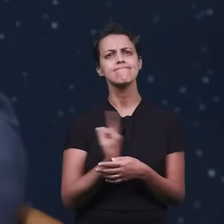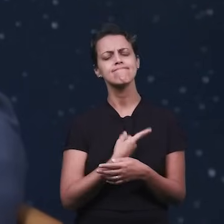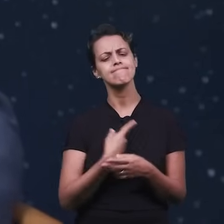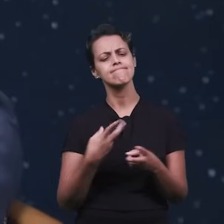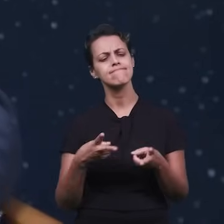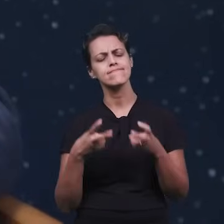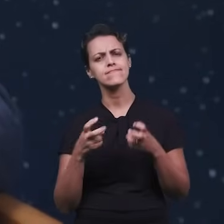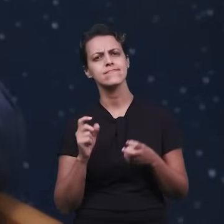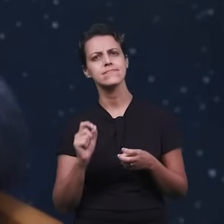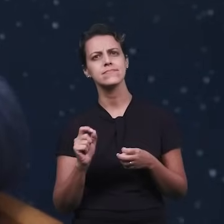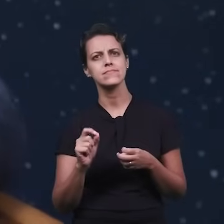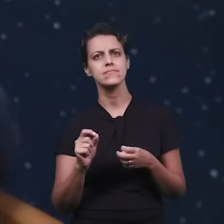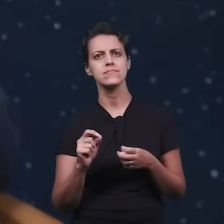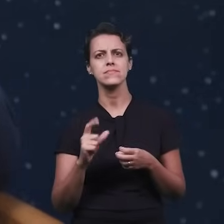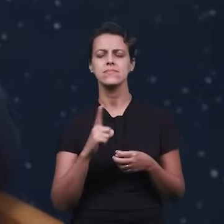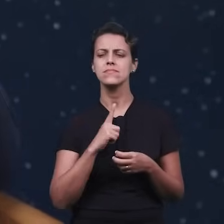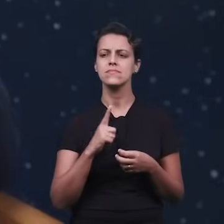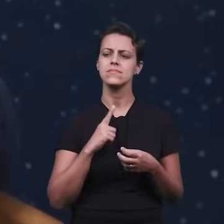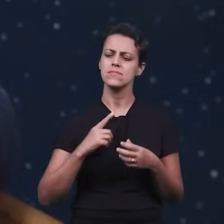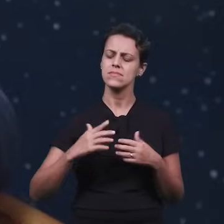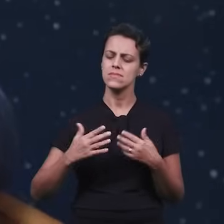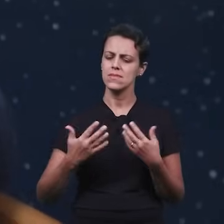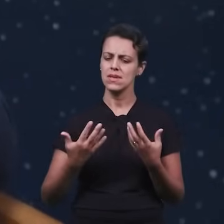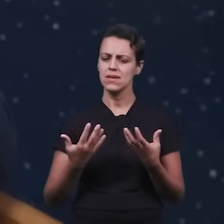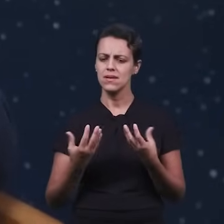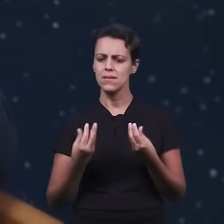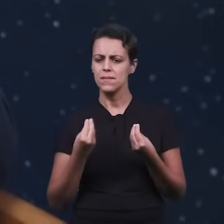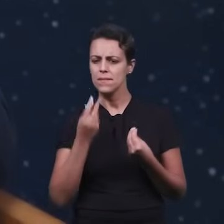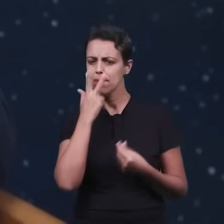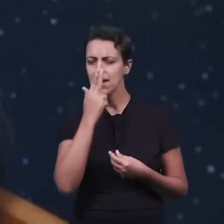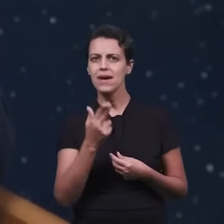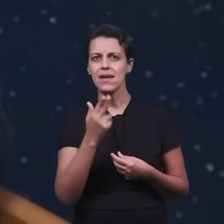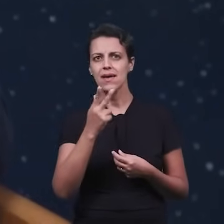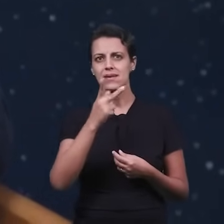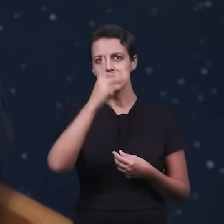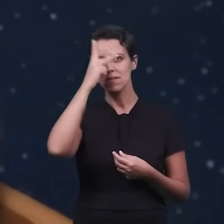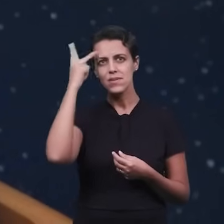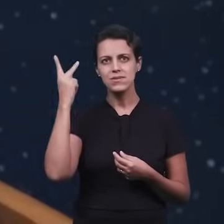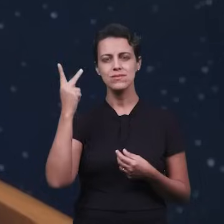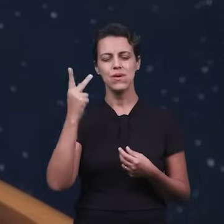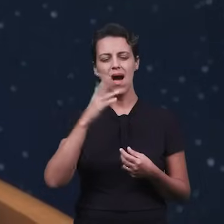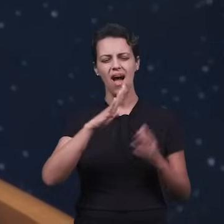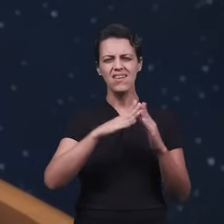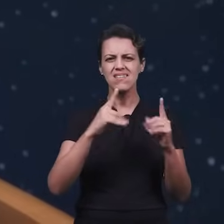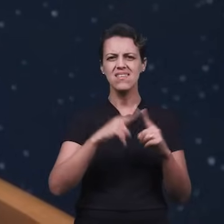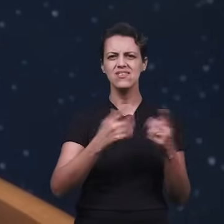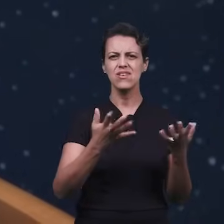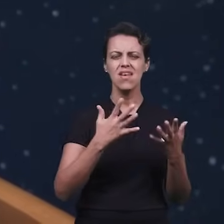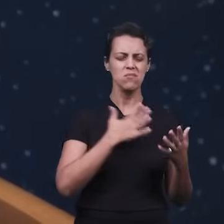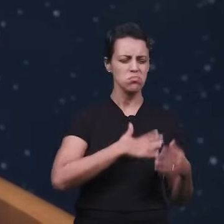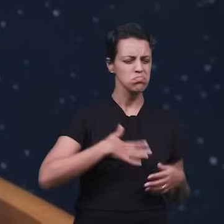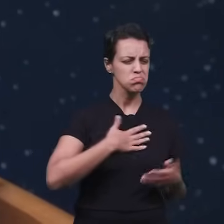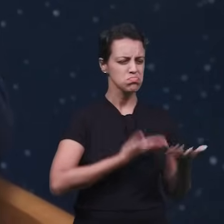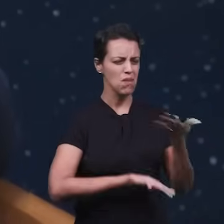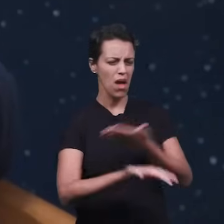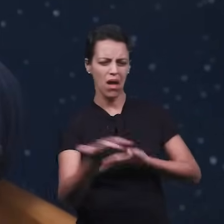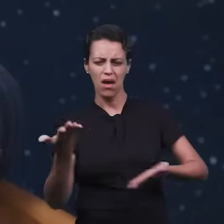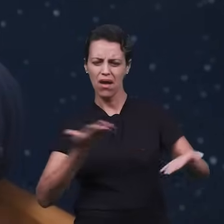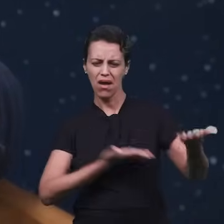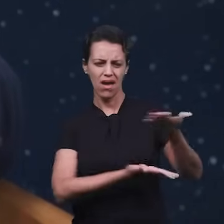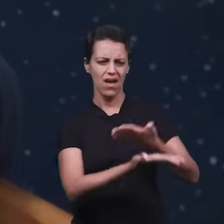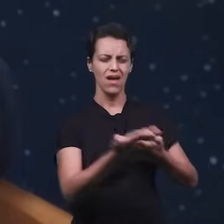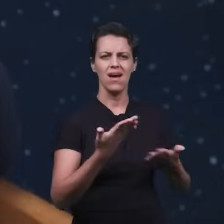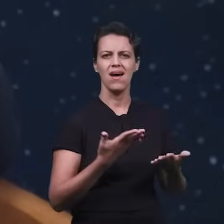que há uma tendência da pessoa ir à igreja querendo realmente ser agradado, como o pastor Luiz Eugênio disse. O